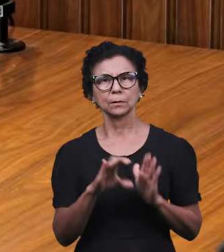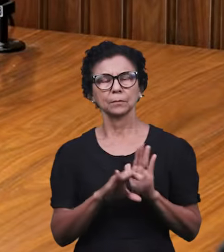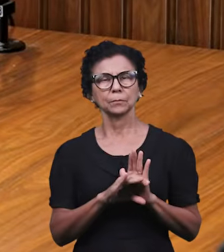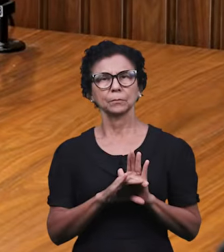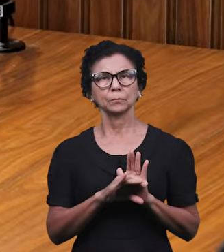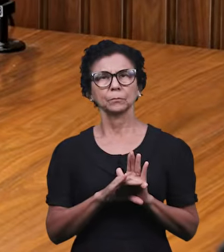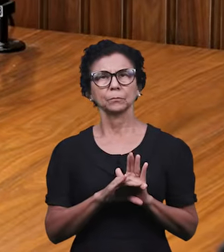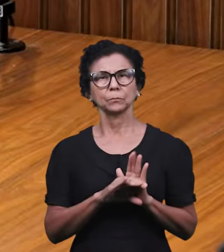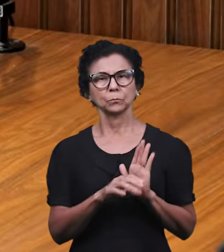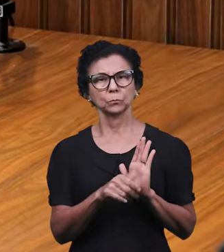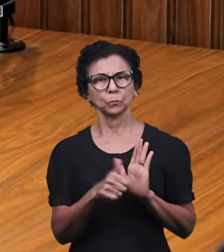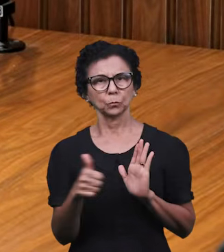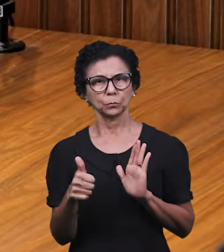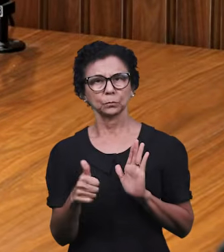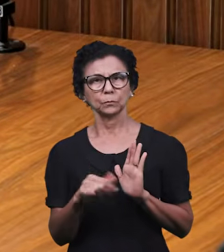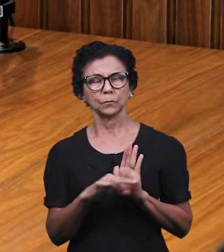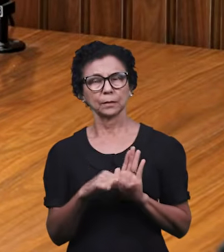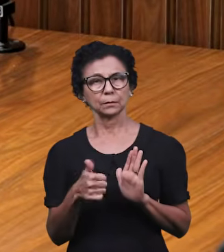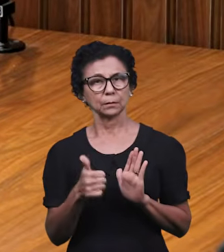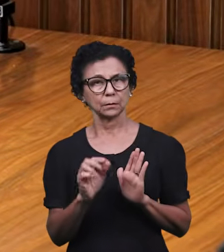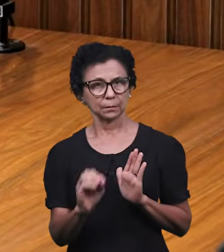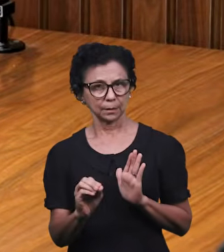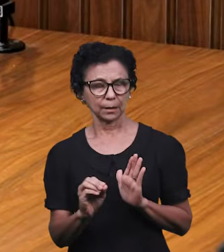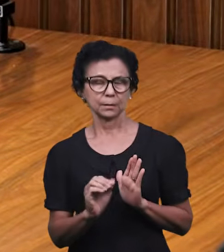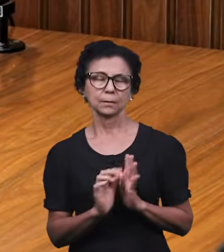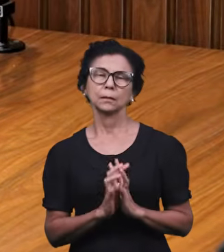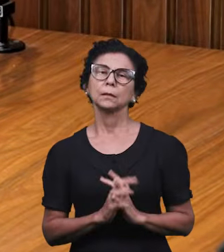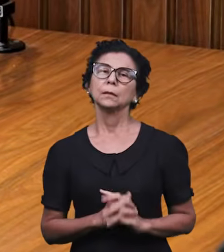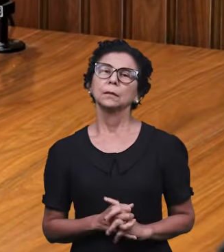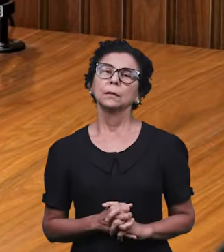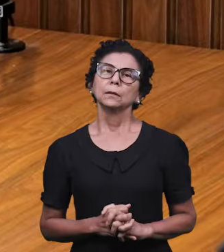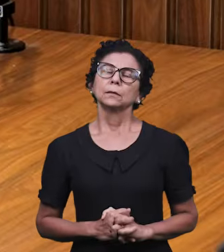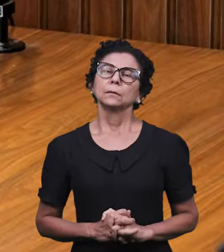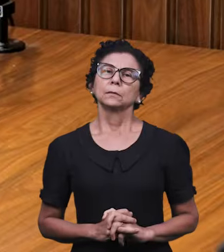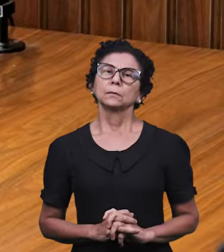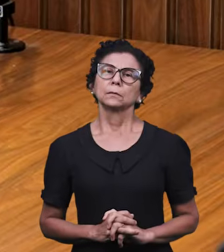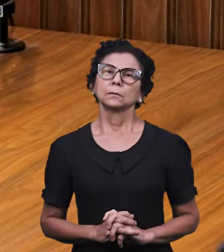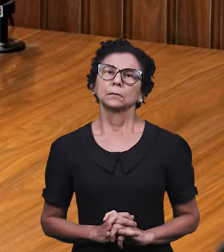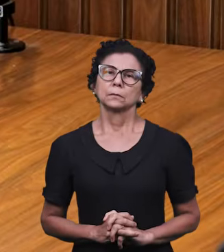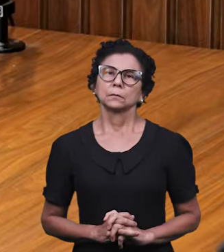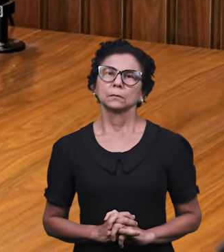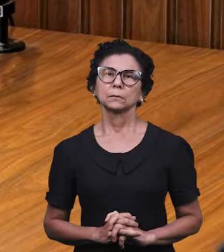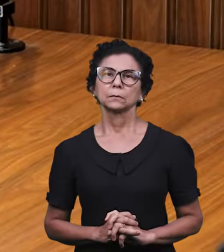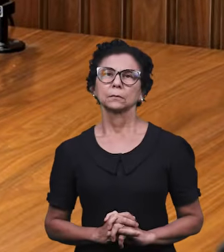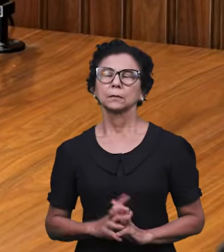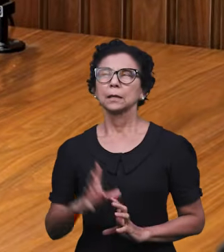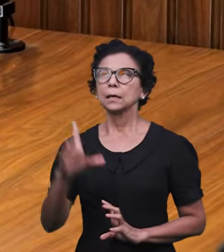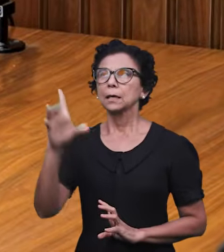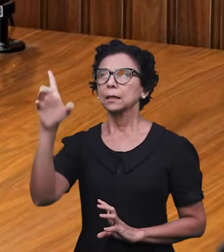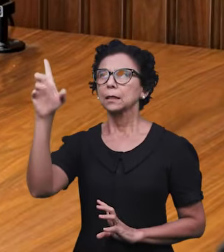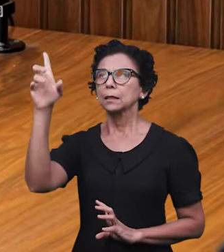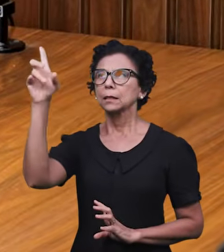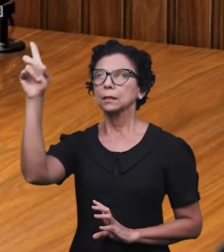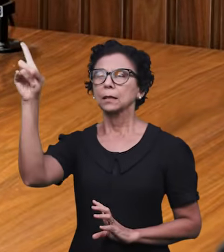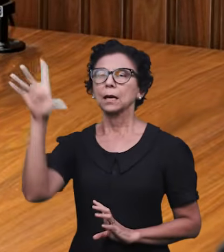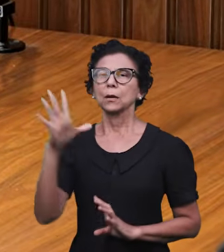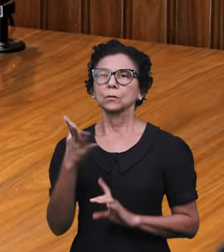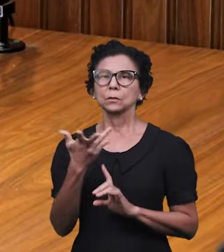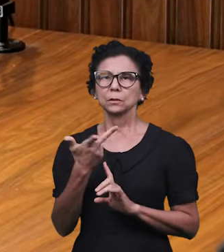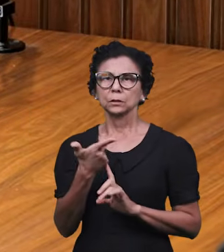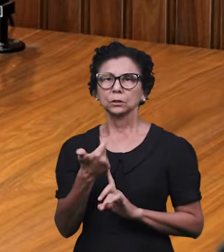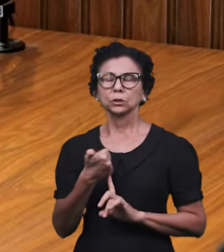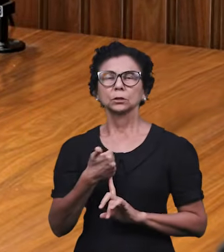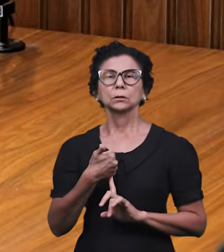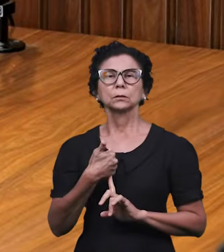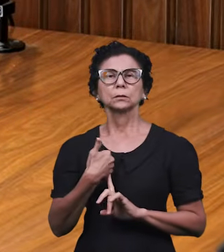capítulo 11, verso 10, no qual trata do nosso Deus como artífice e construtor. Eu vou ler